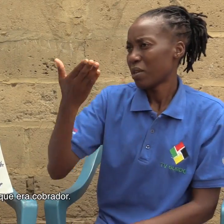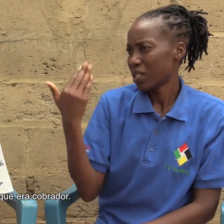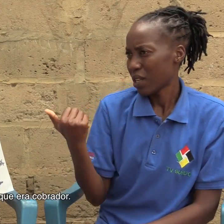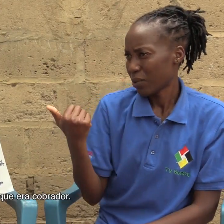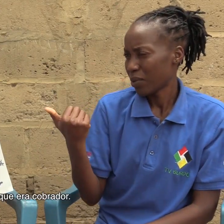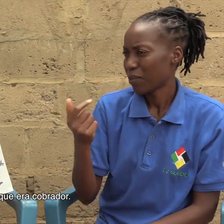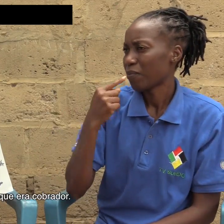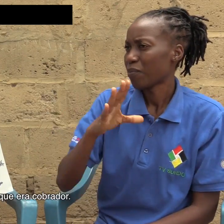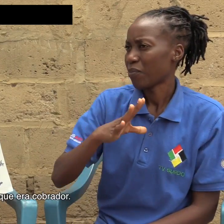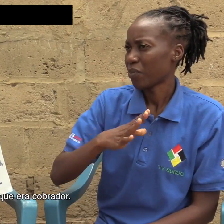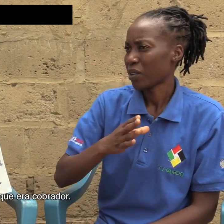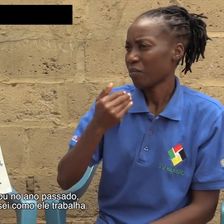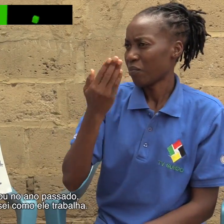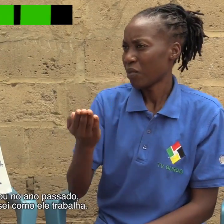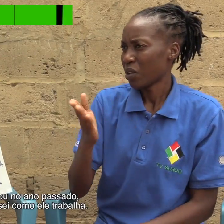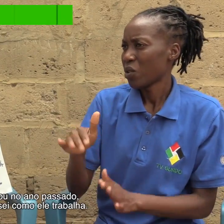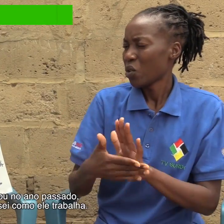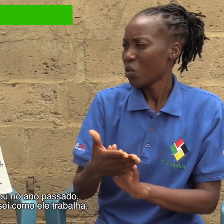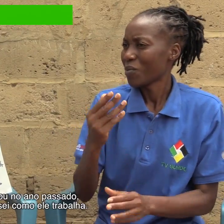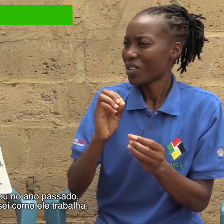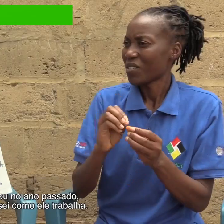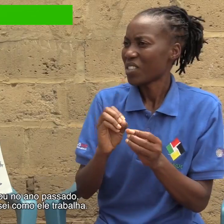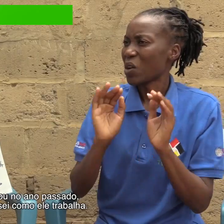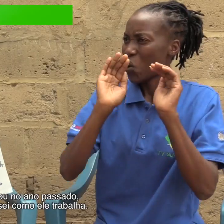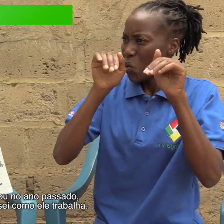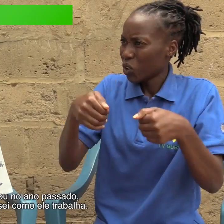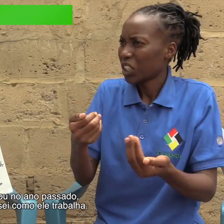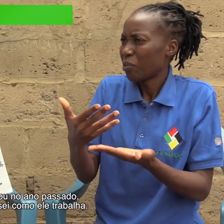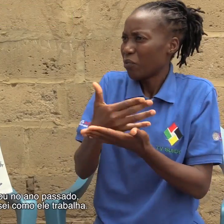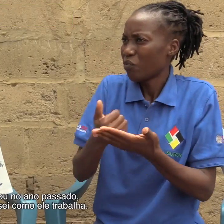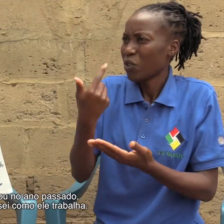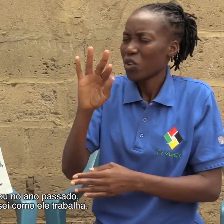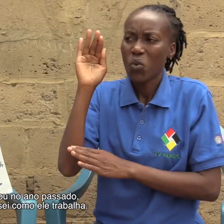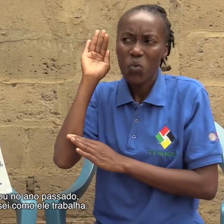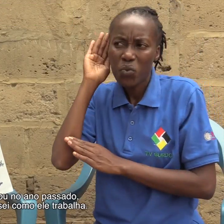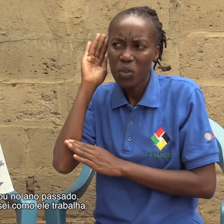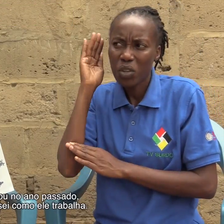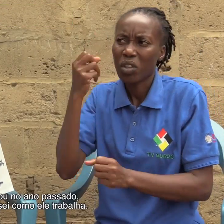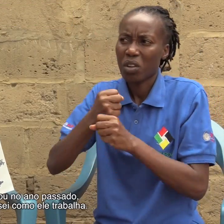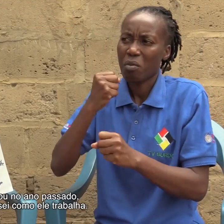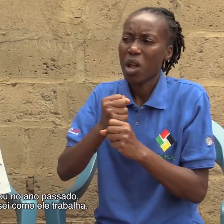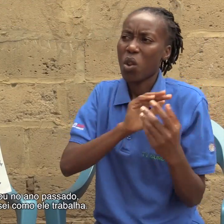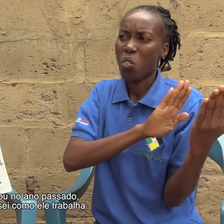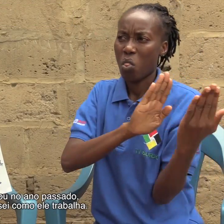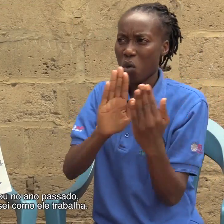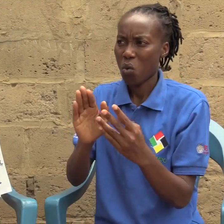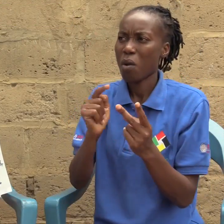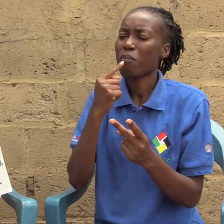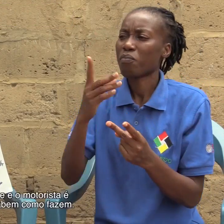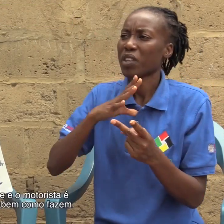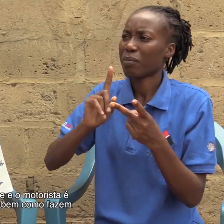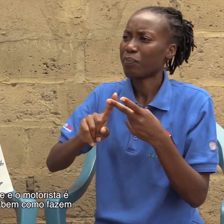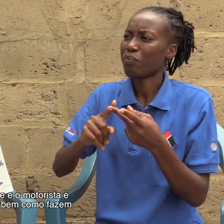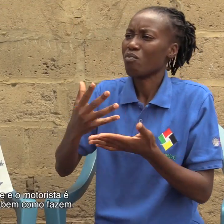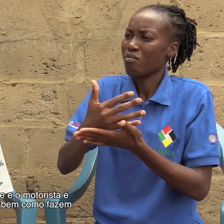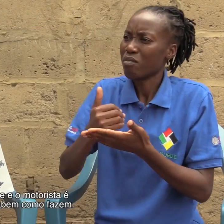Ouvir que era cobrador. Começou no ano passado, mas não sei como ele trabalha.